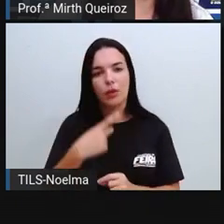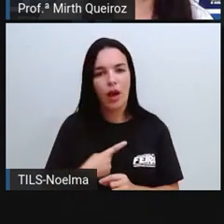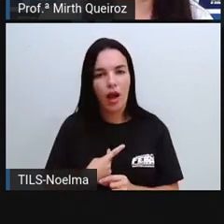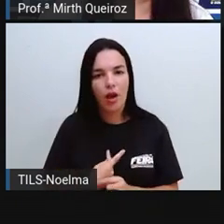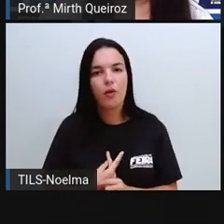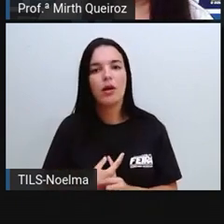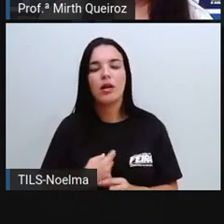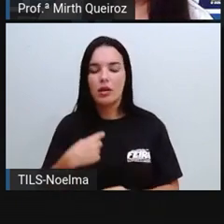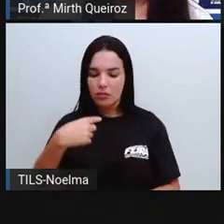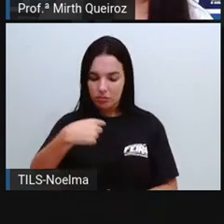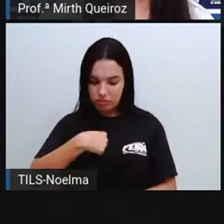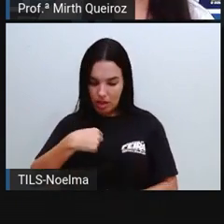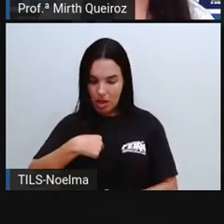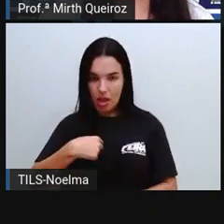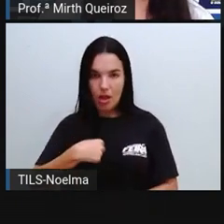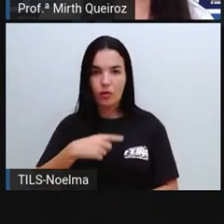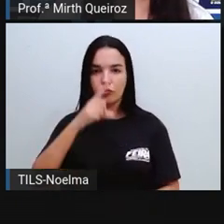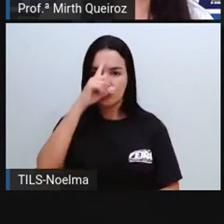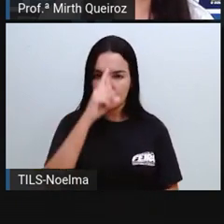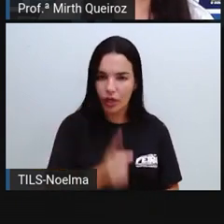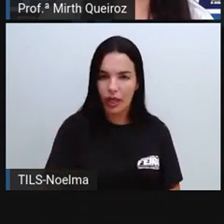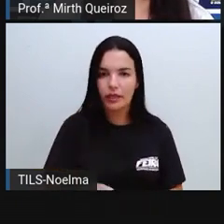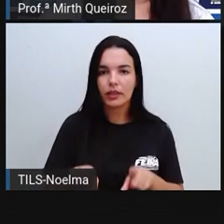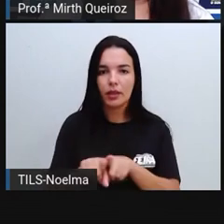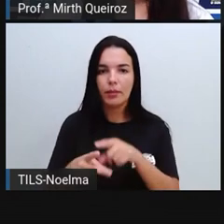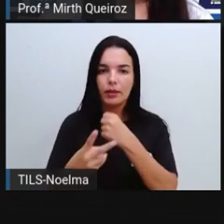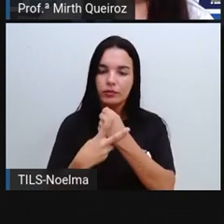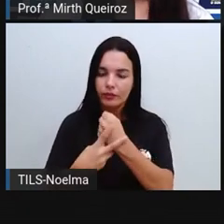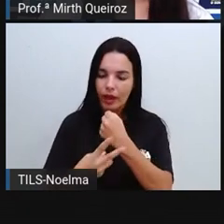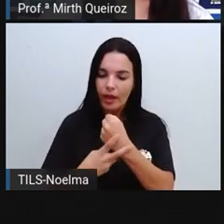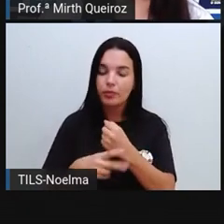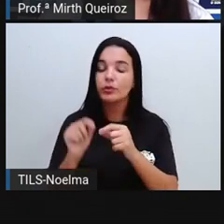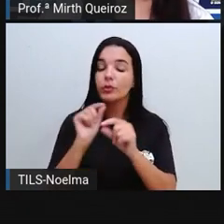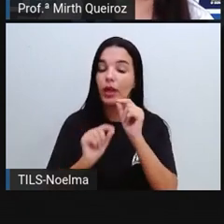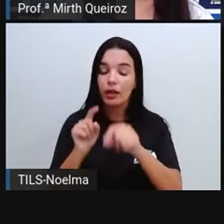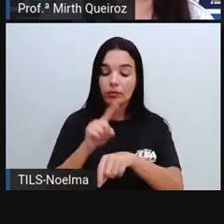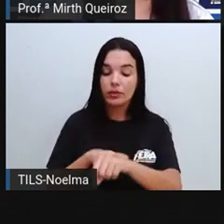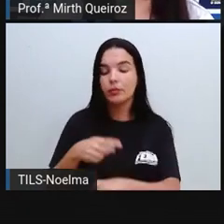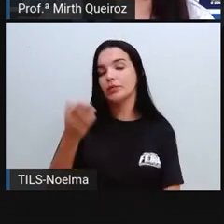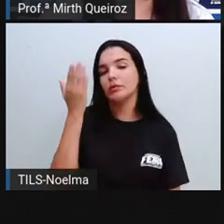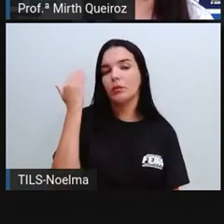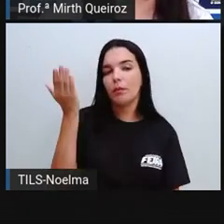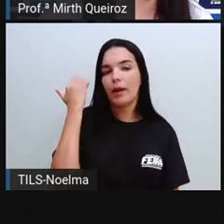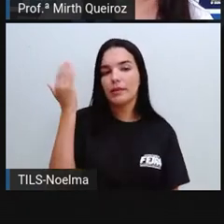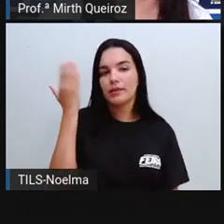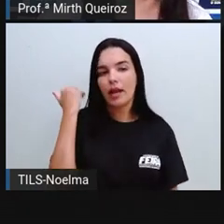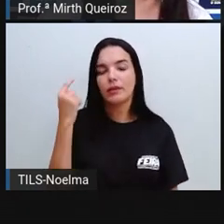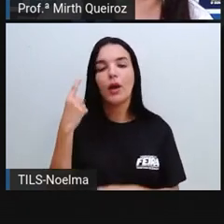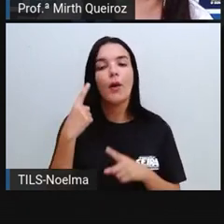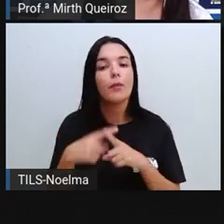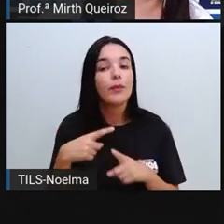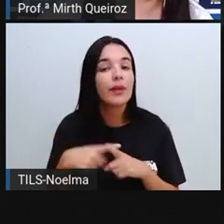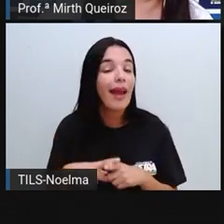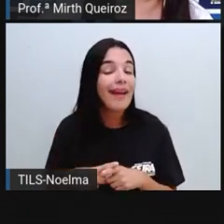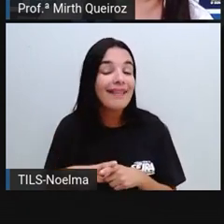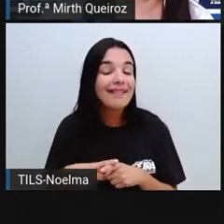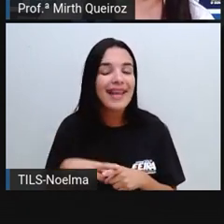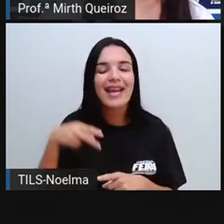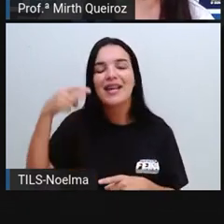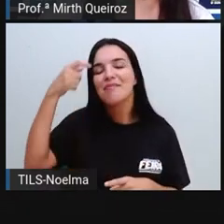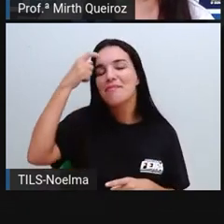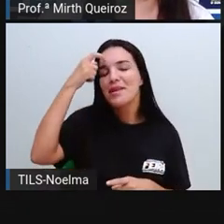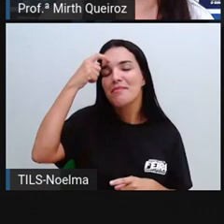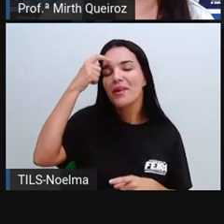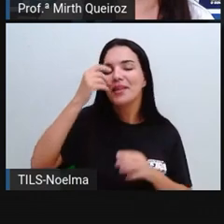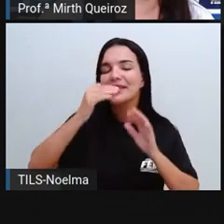deve ser subjetiva, direta e com os verbos empregados no passado, justamente porque trata-se de algo